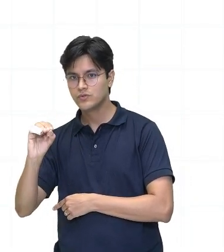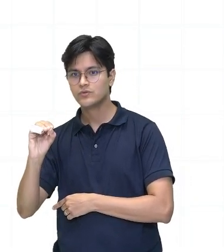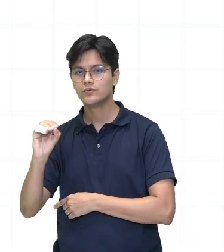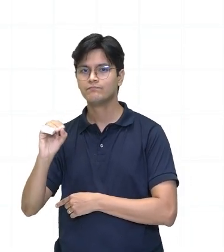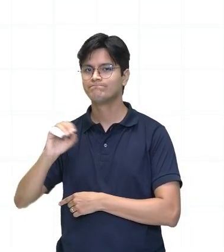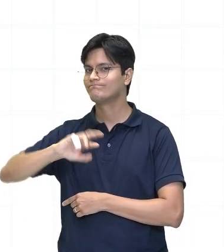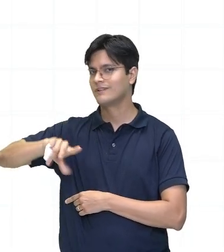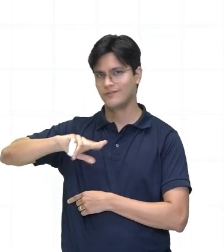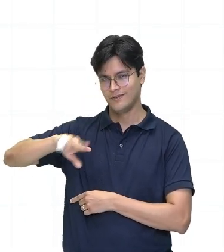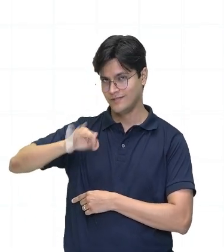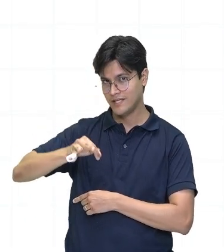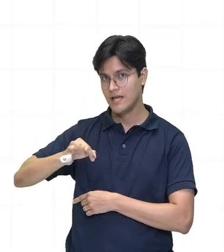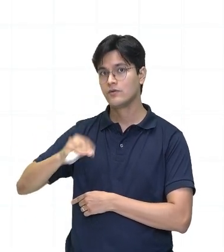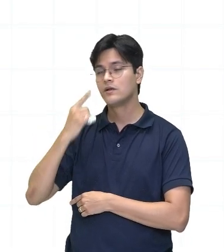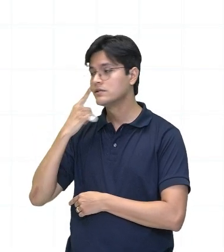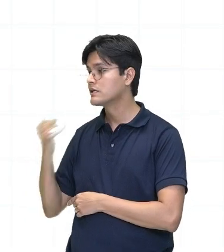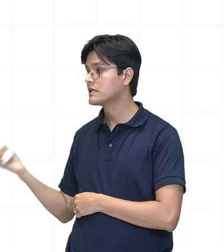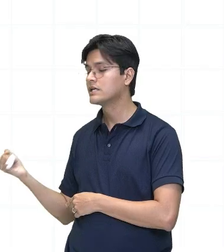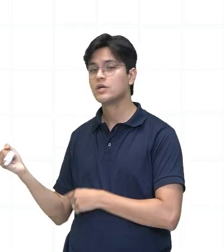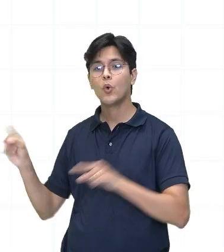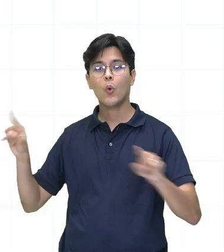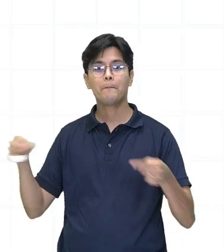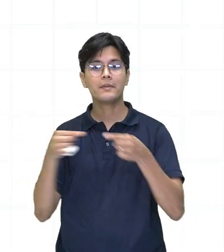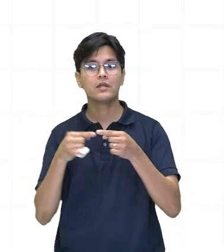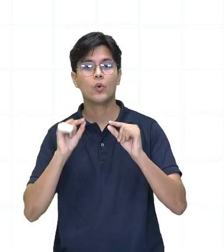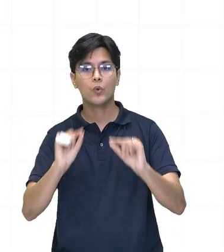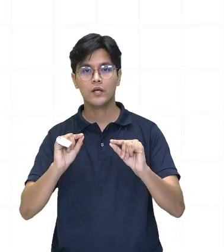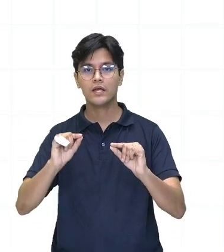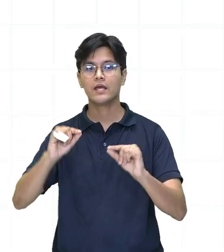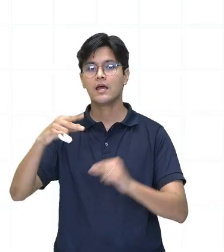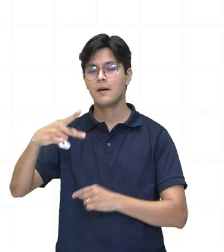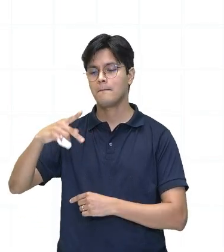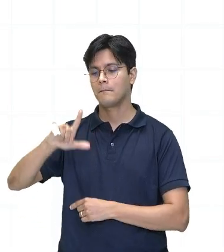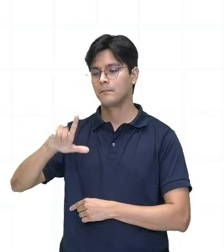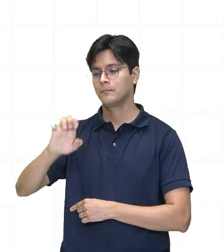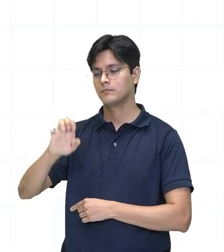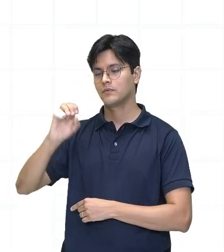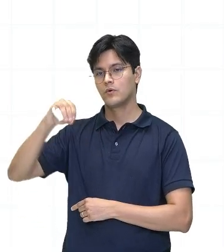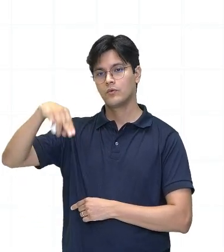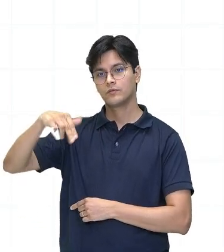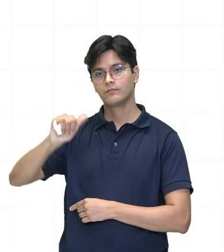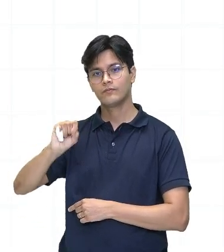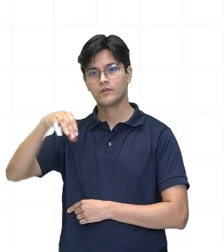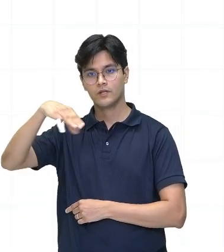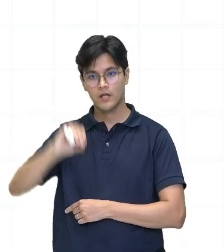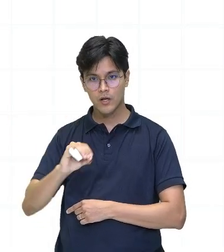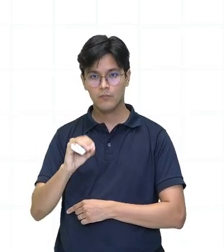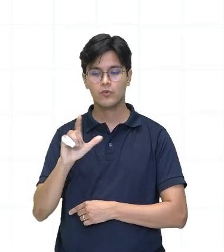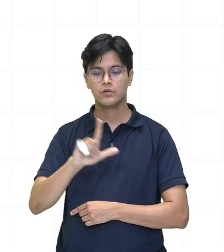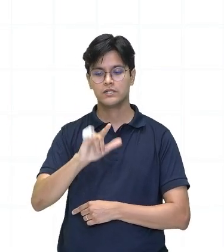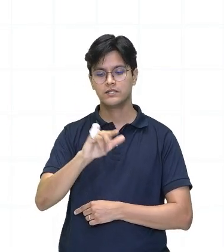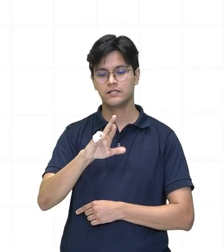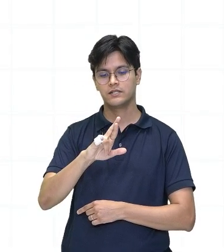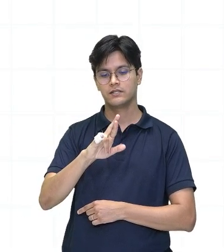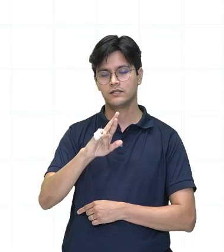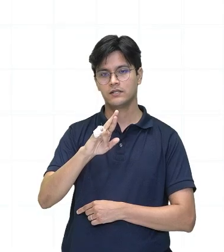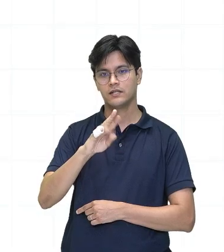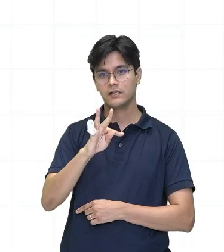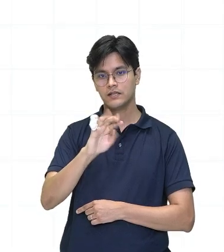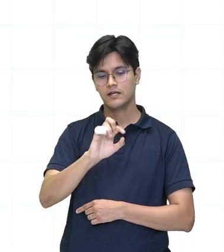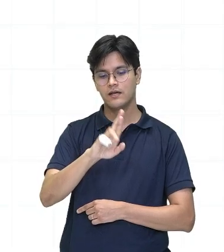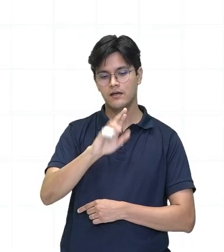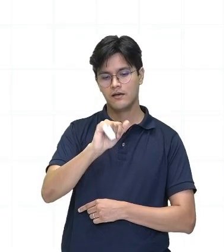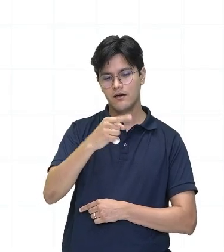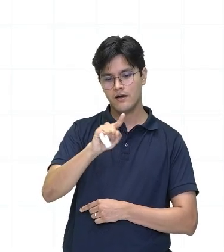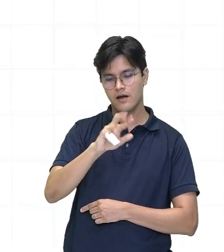literário, tá bom? E o pleonasmo literário, ele faz parte do grupo das figuras de linguagens. Figuras de linguagem.